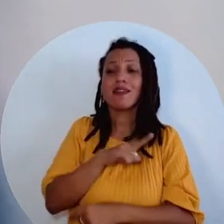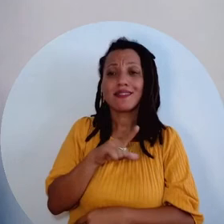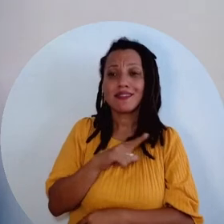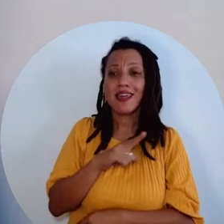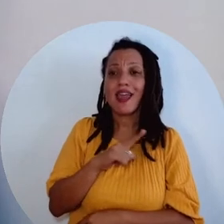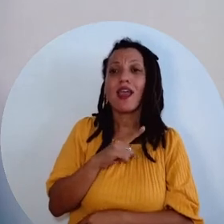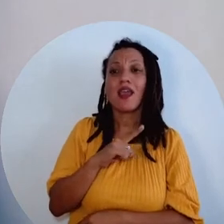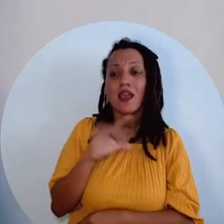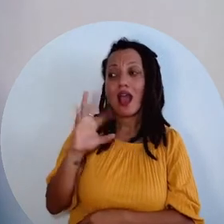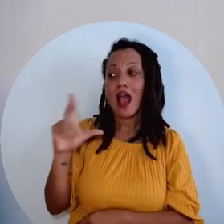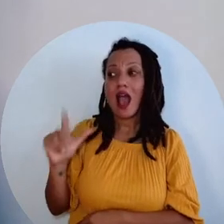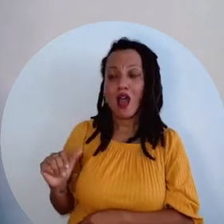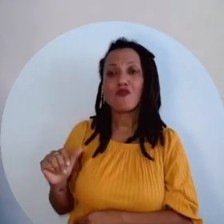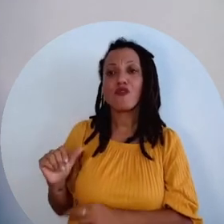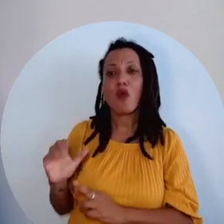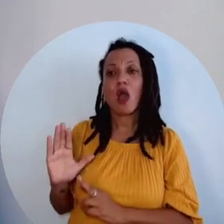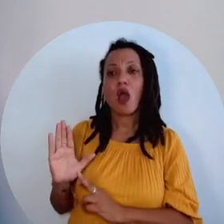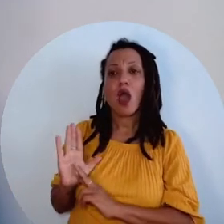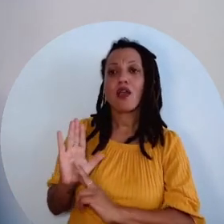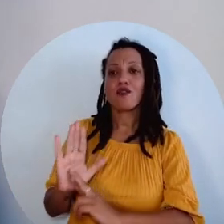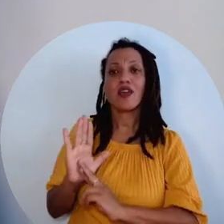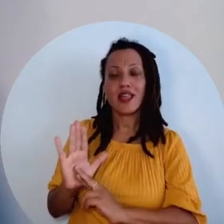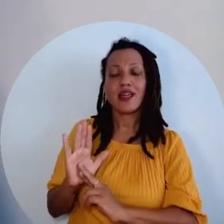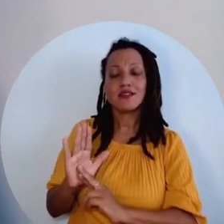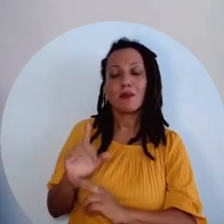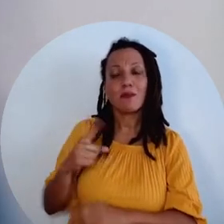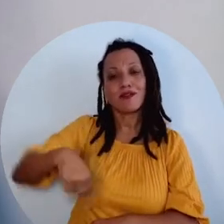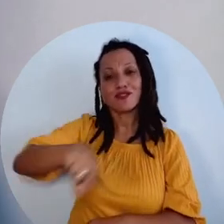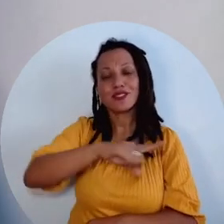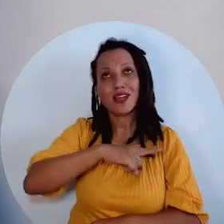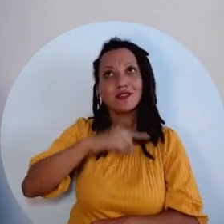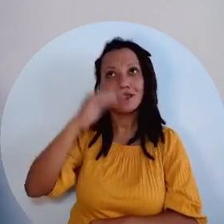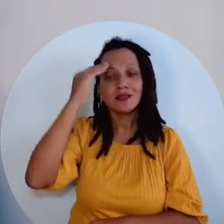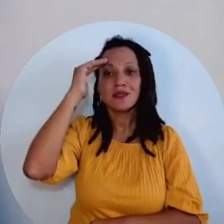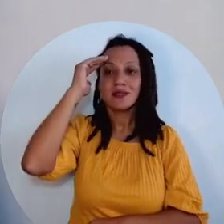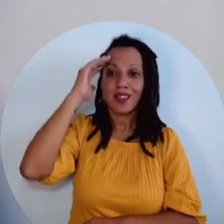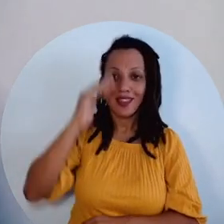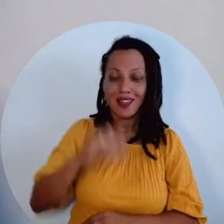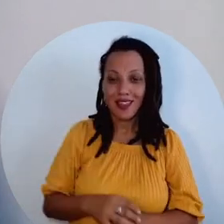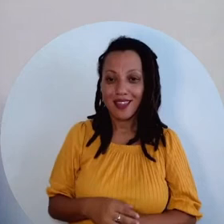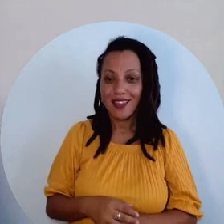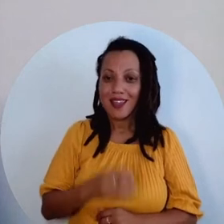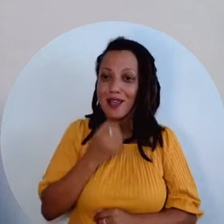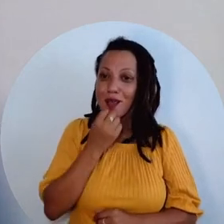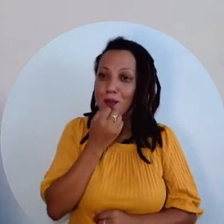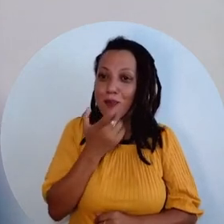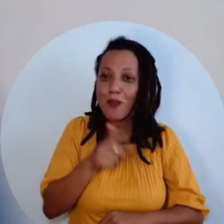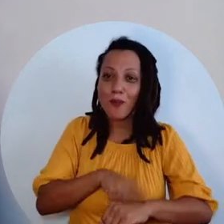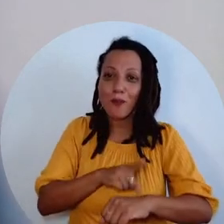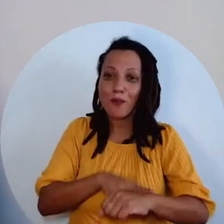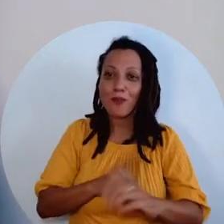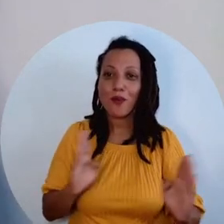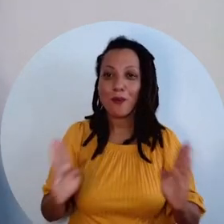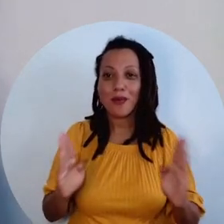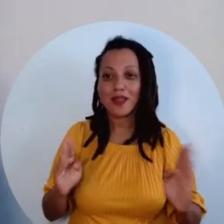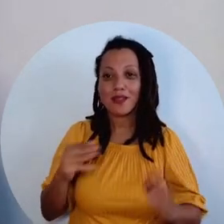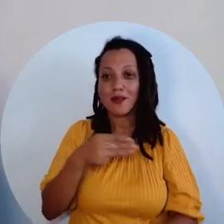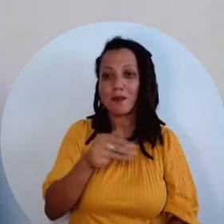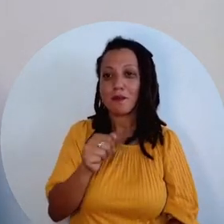muito conhecimento afro-referenciado, partilhado para acender o sol de vocês. E é isso, tenham um bom